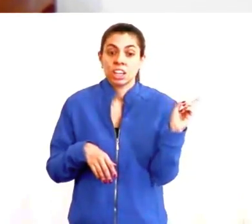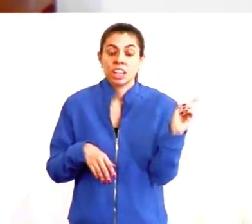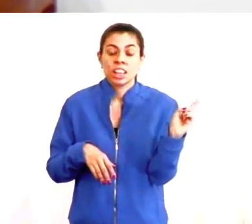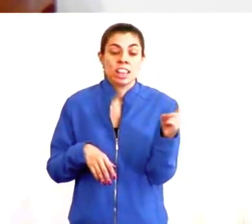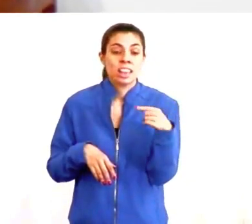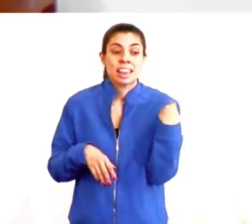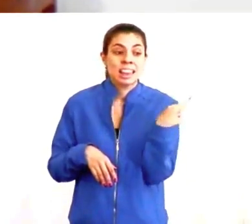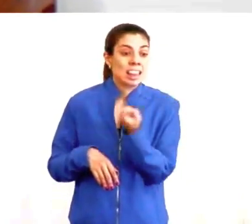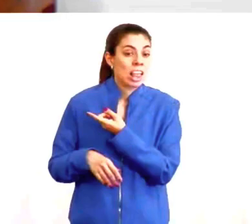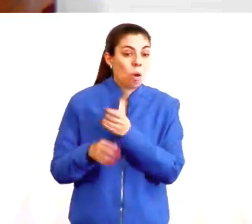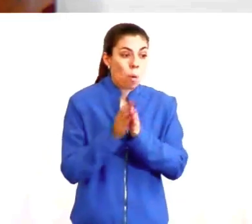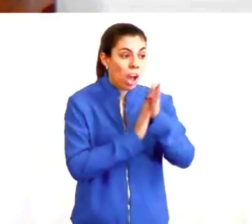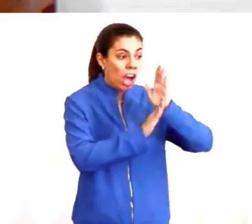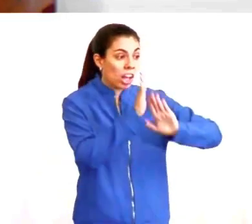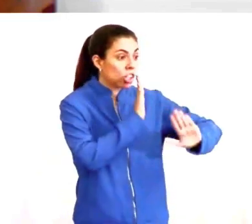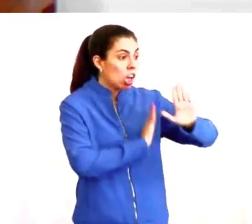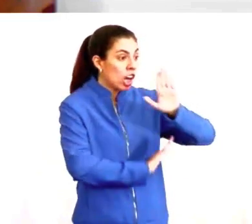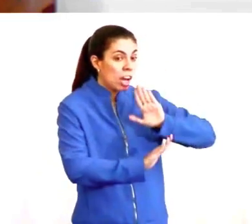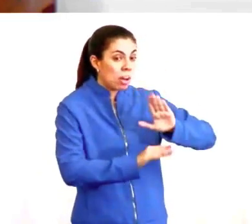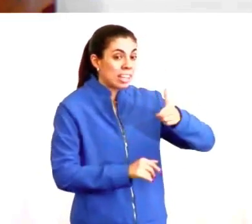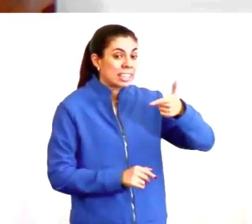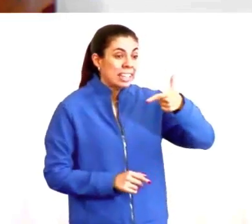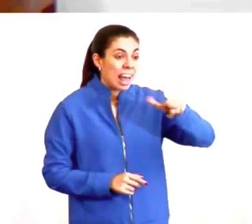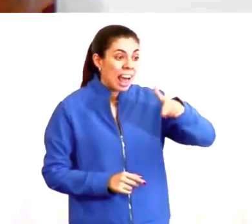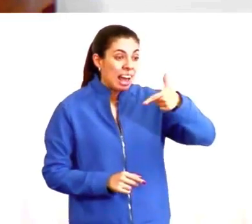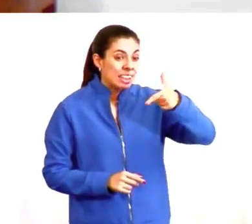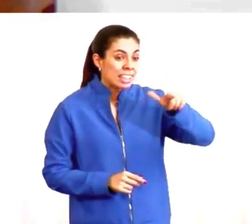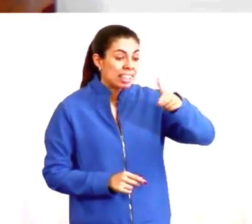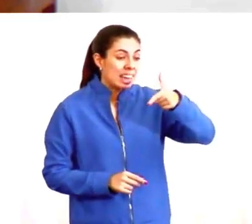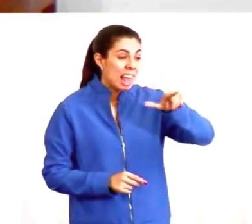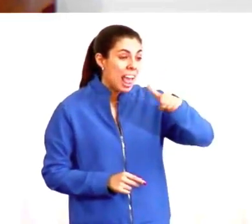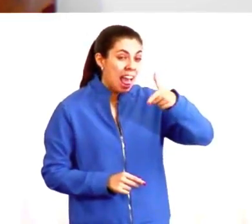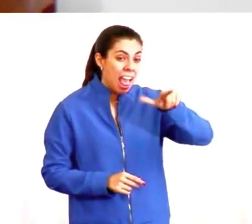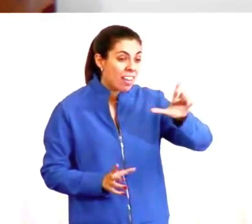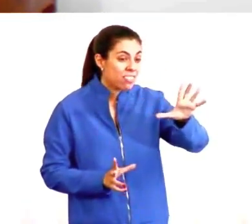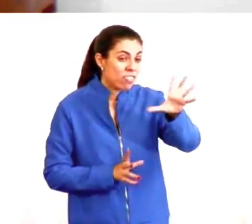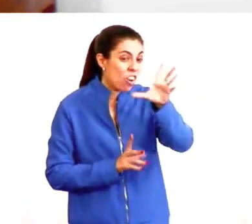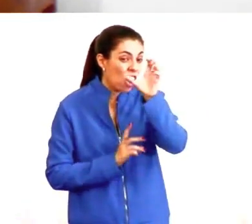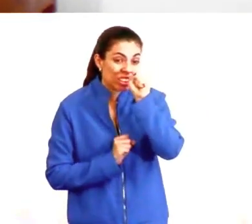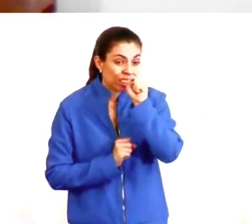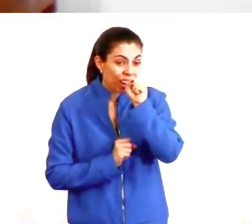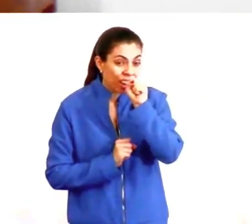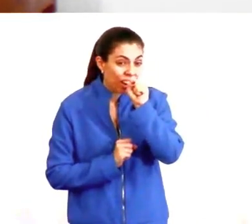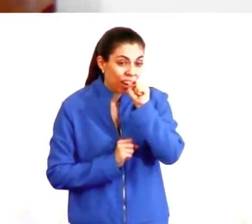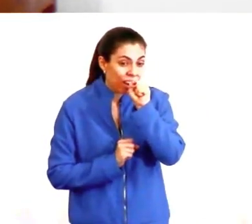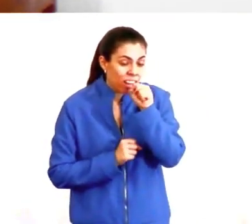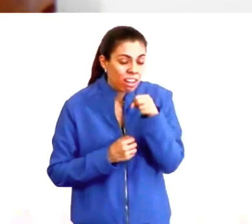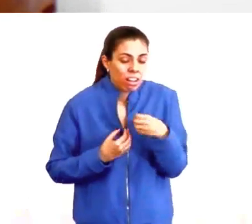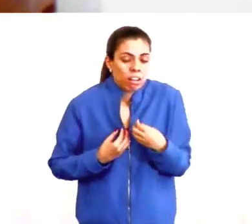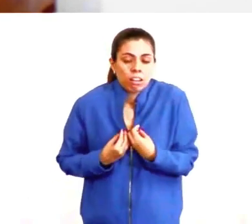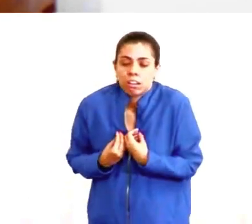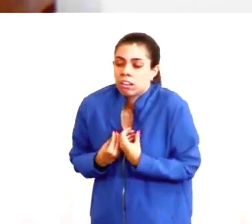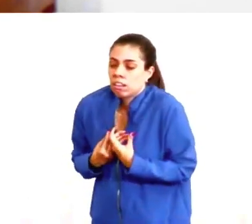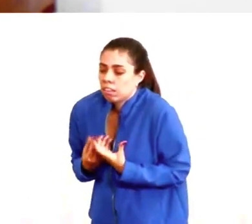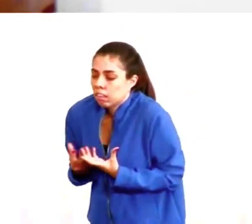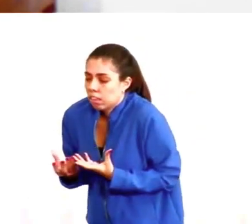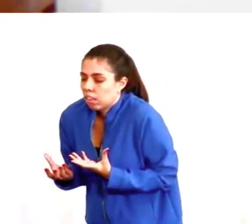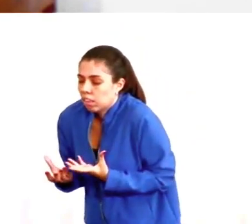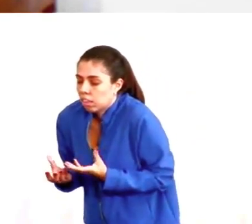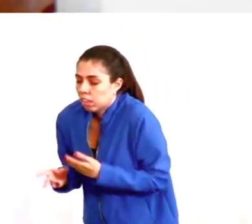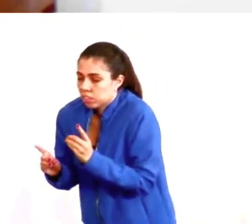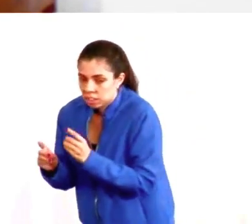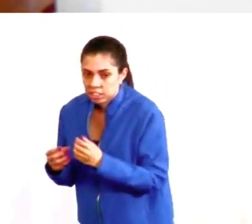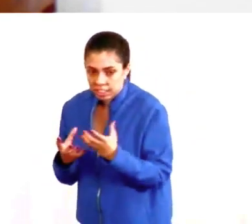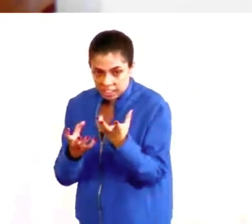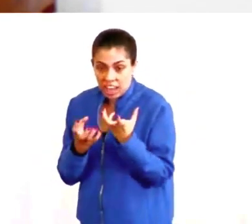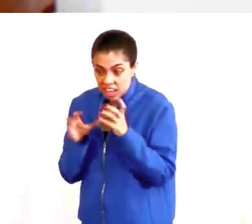porque a gente não tem força, é porque nós não temos mais de nós a entregar para as pessoas. E muitas vezes até achamos